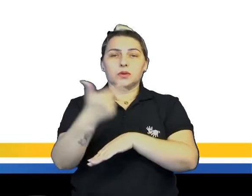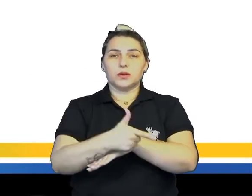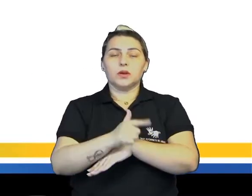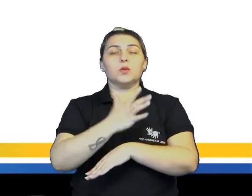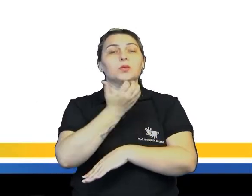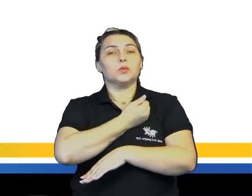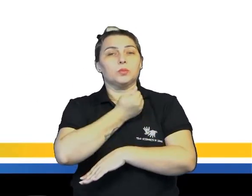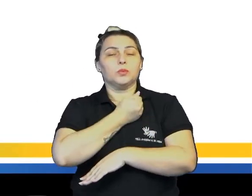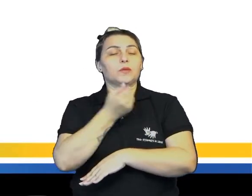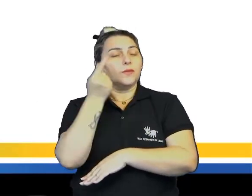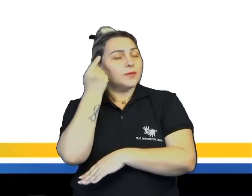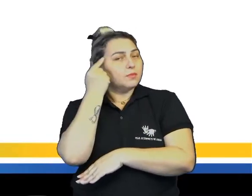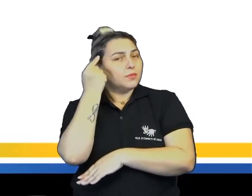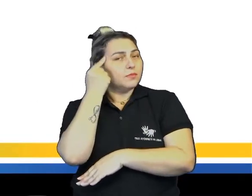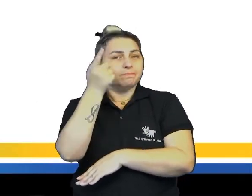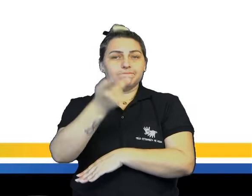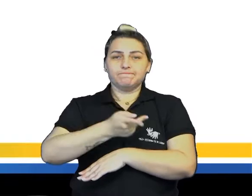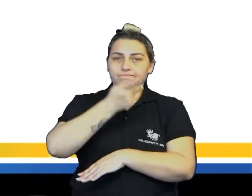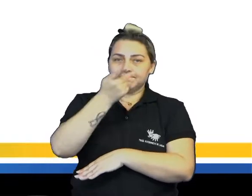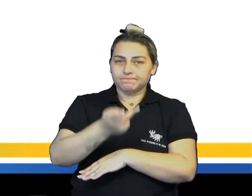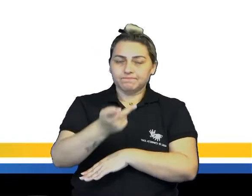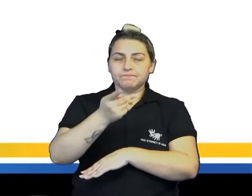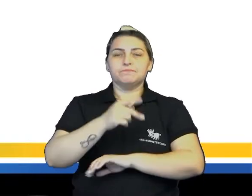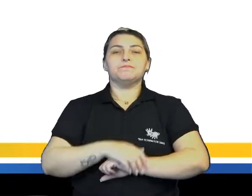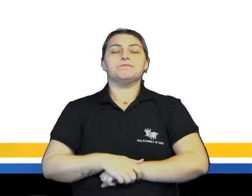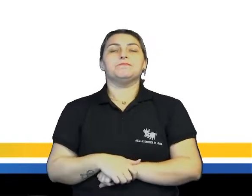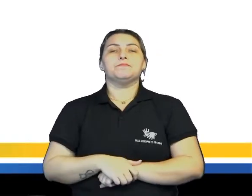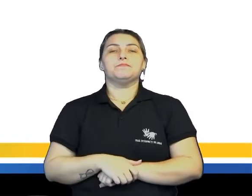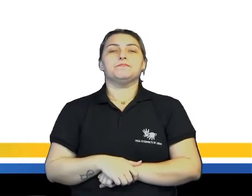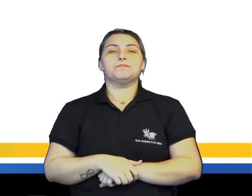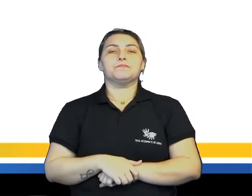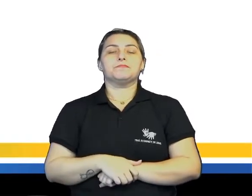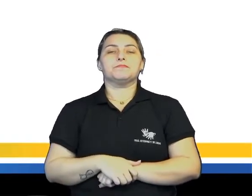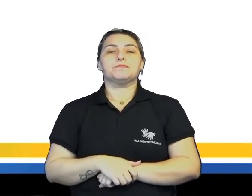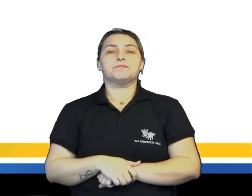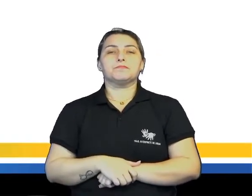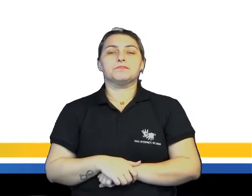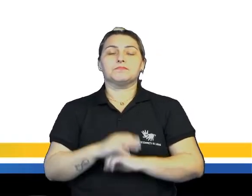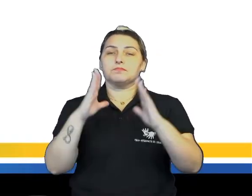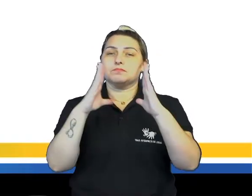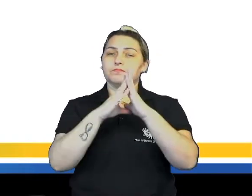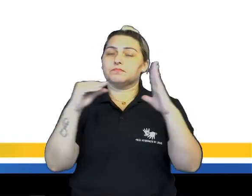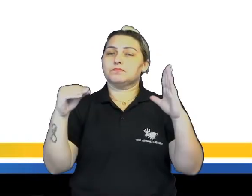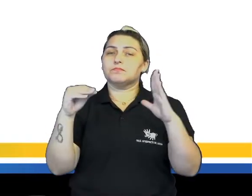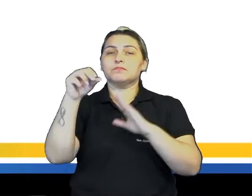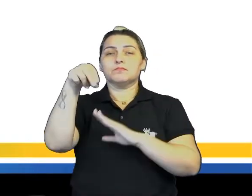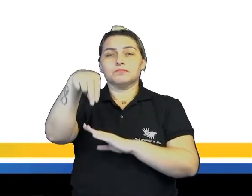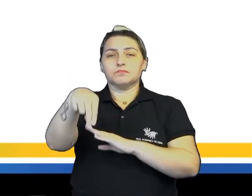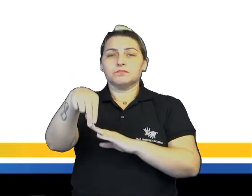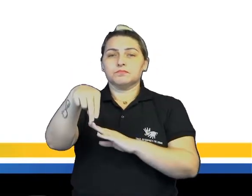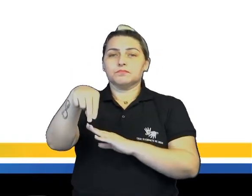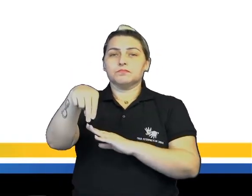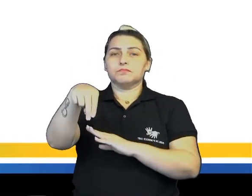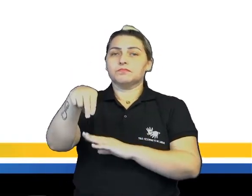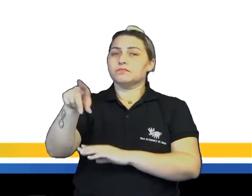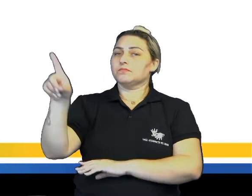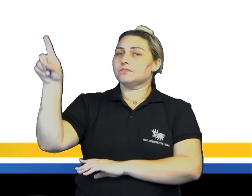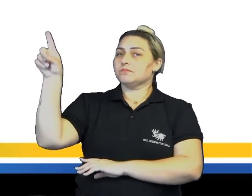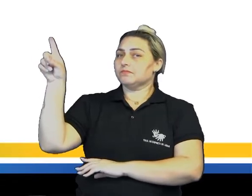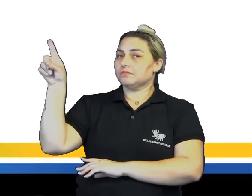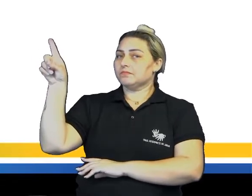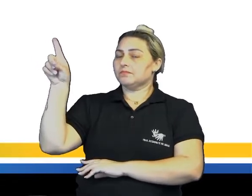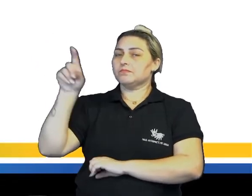que o número que você pensou ou falou. Eles são simbolizados por esse N que está no vídeo de vocês,